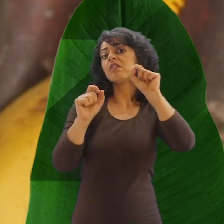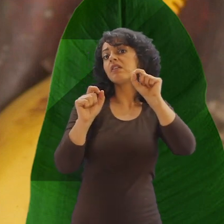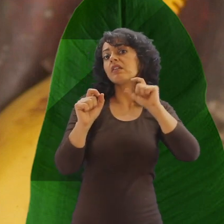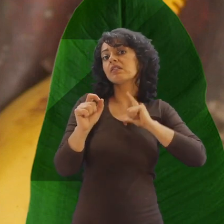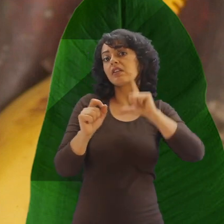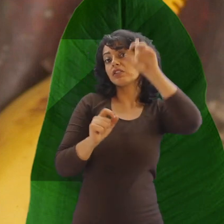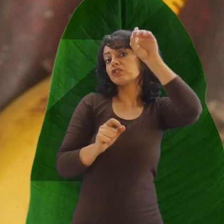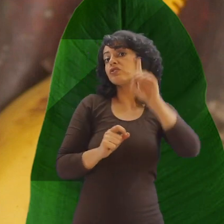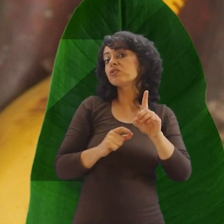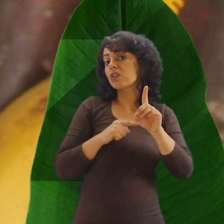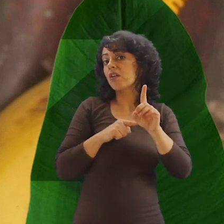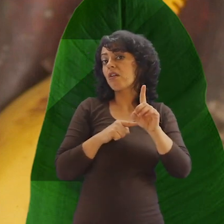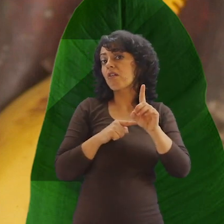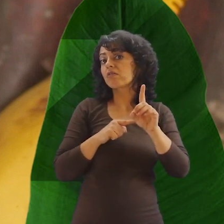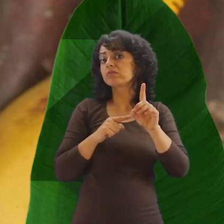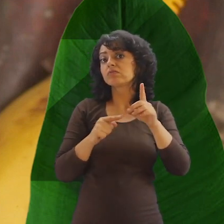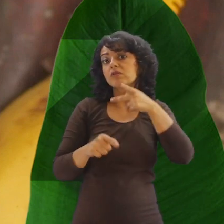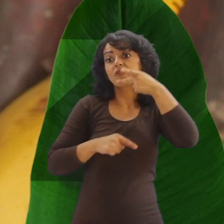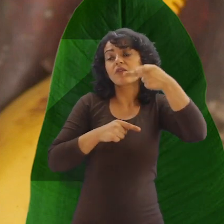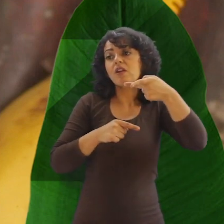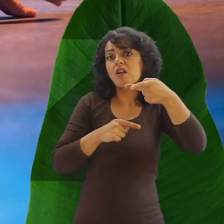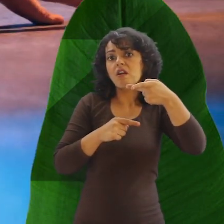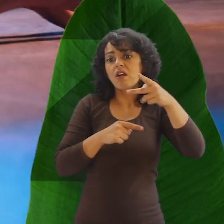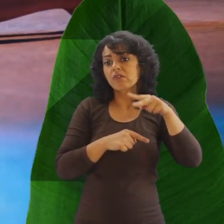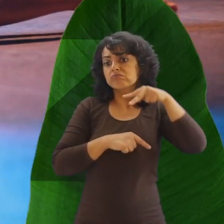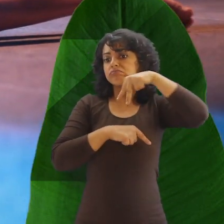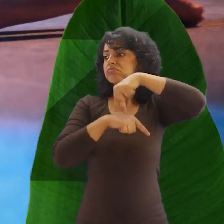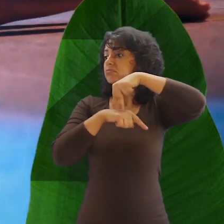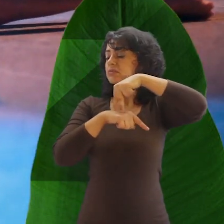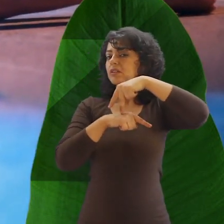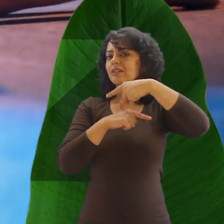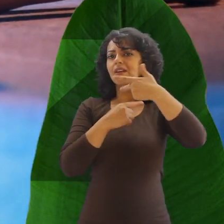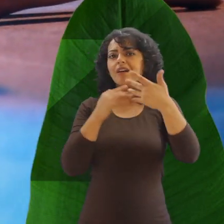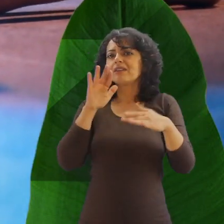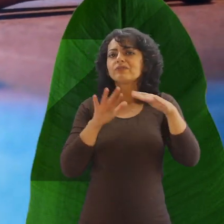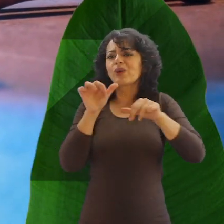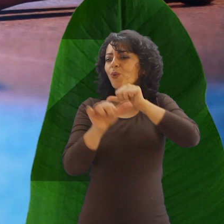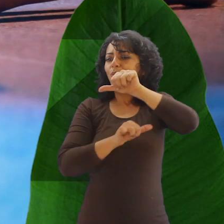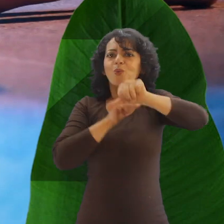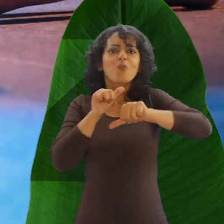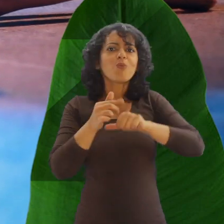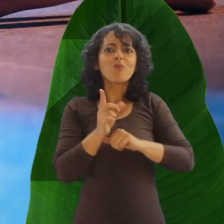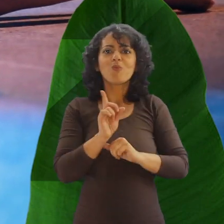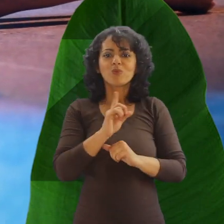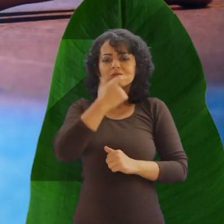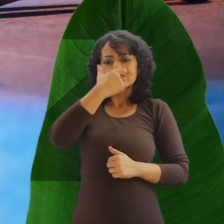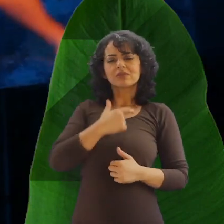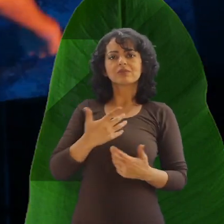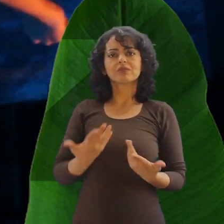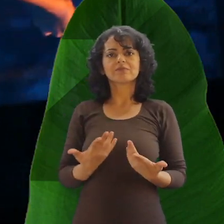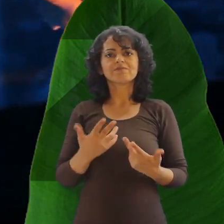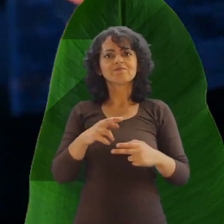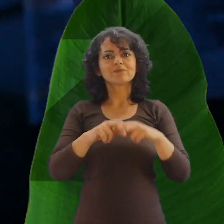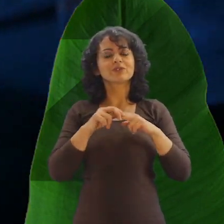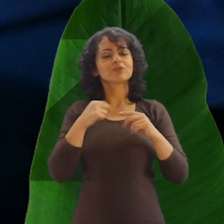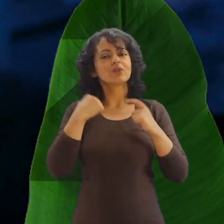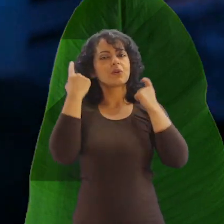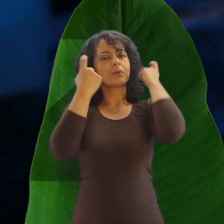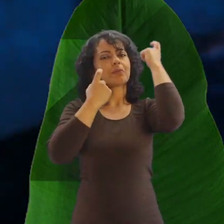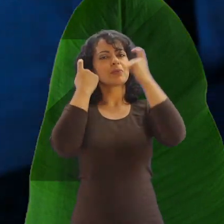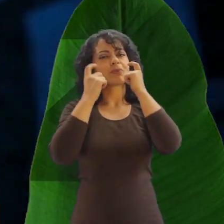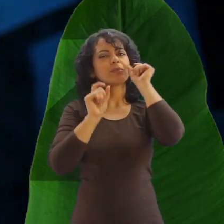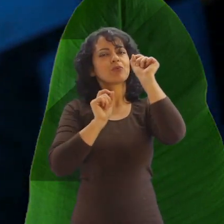que não se altera significativamente. Eu me preocupo é com a habilidade de